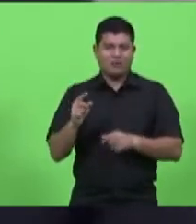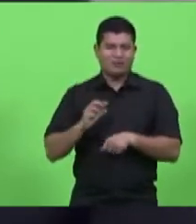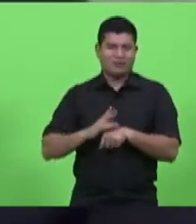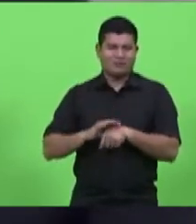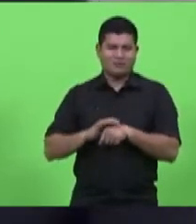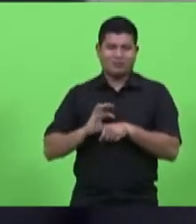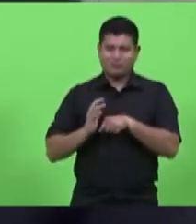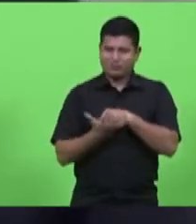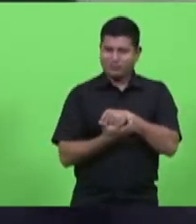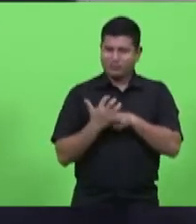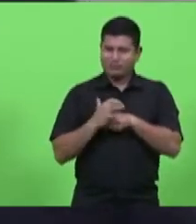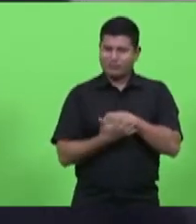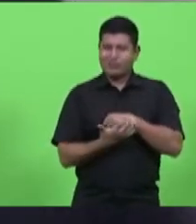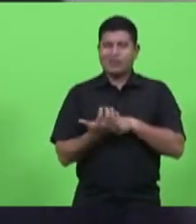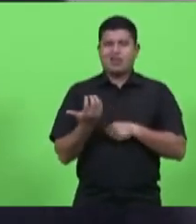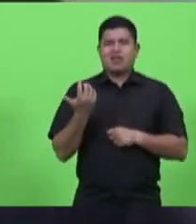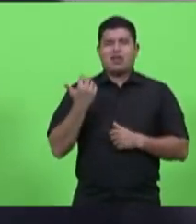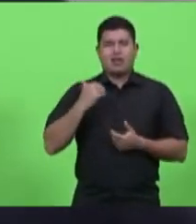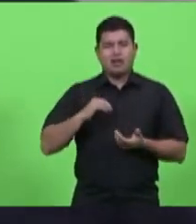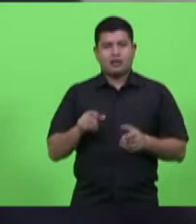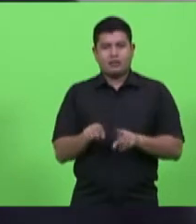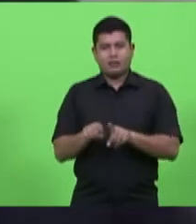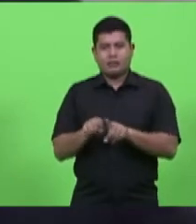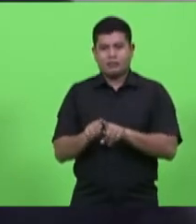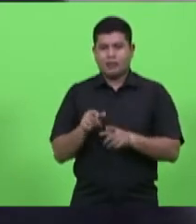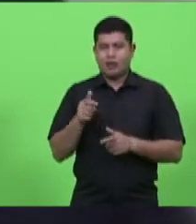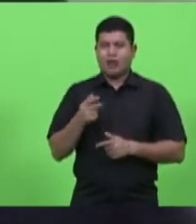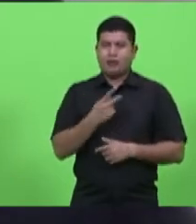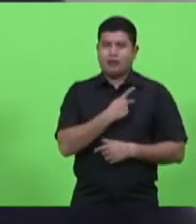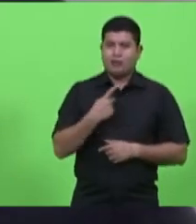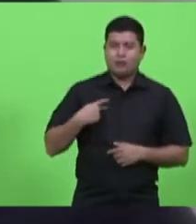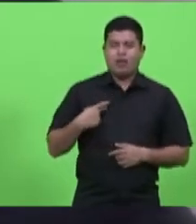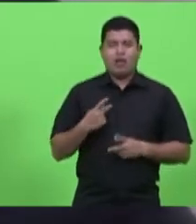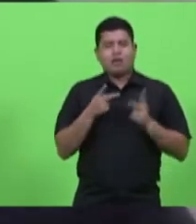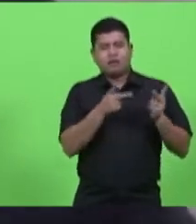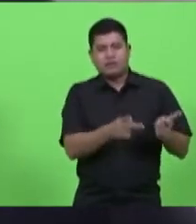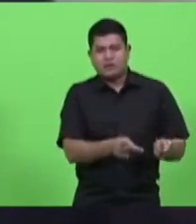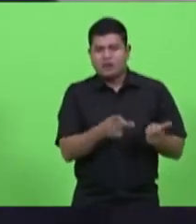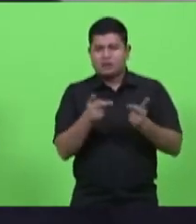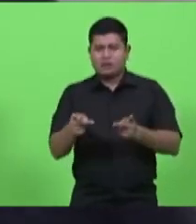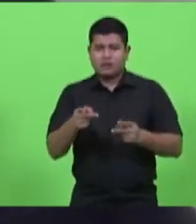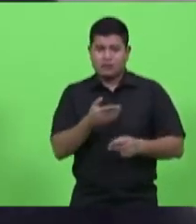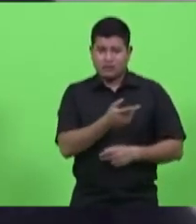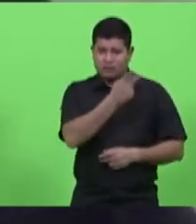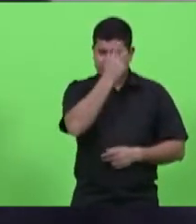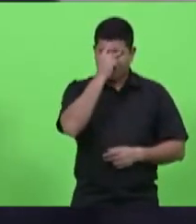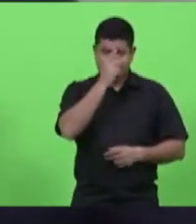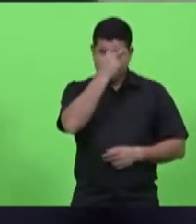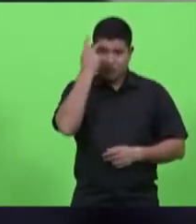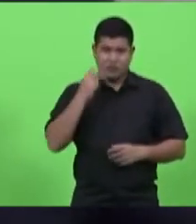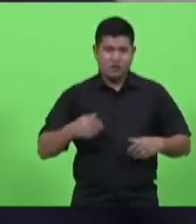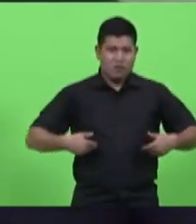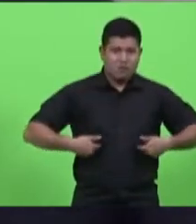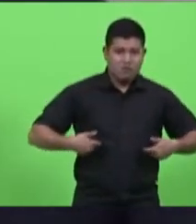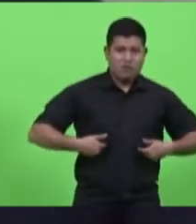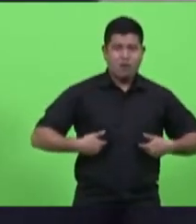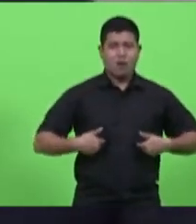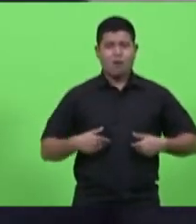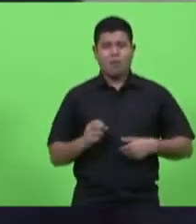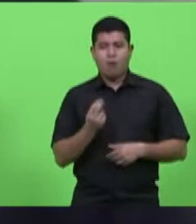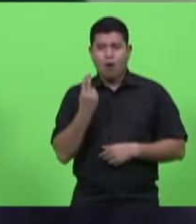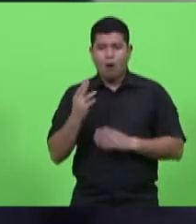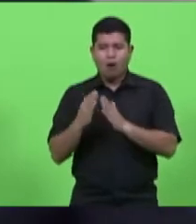também os pastores, porque eles têm saído, visitado famílias com fome, visitado pessoas, moradores de